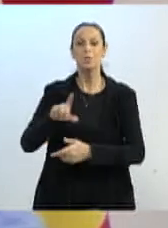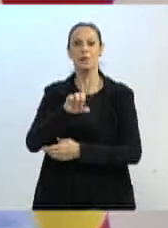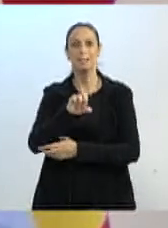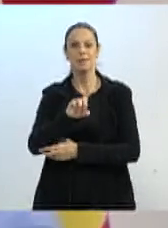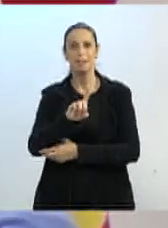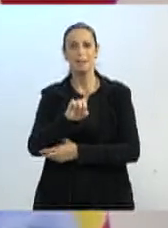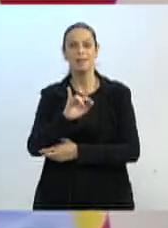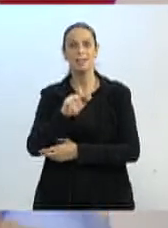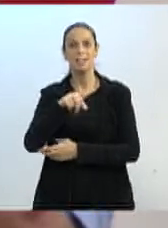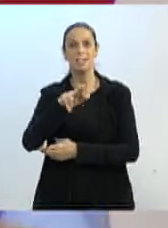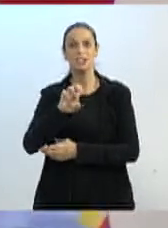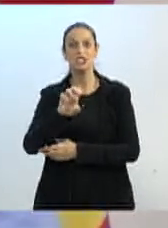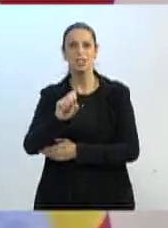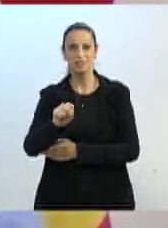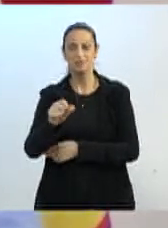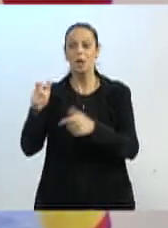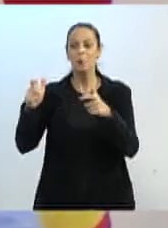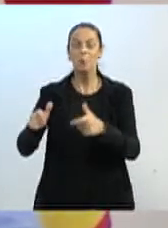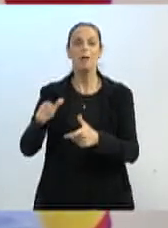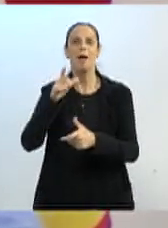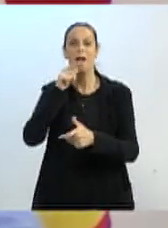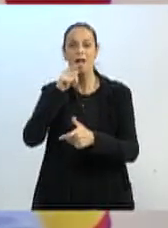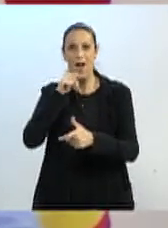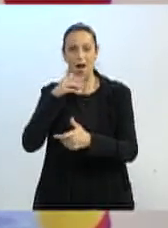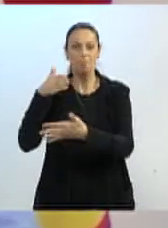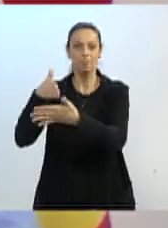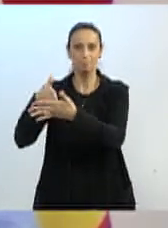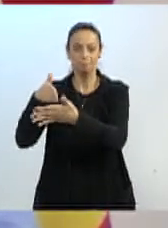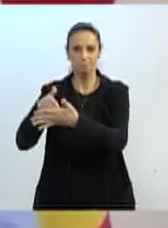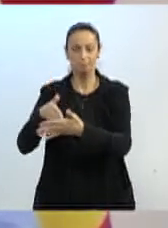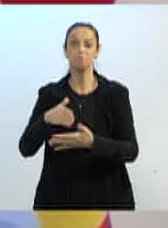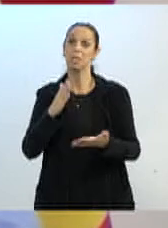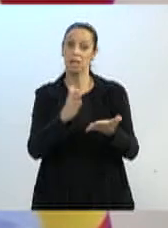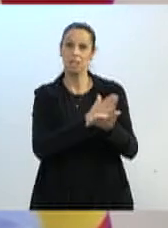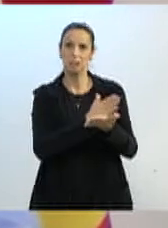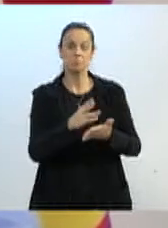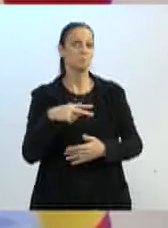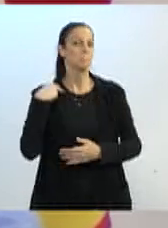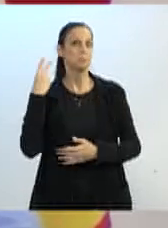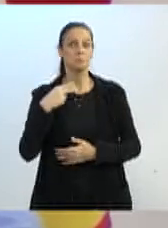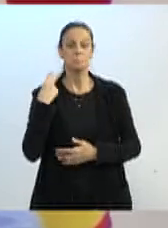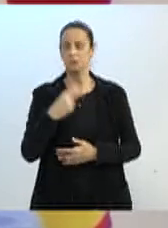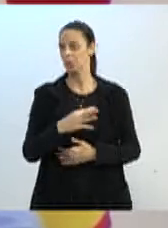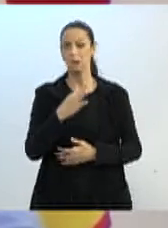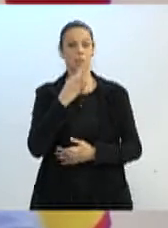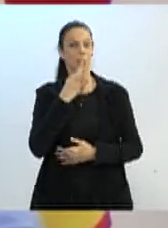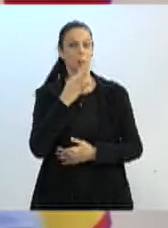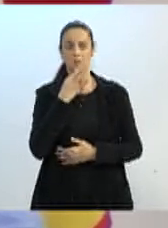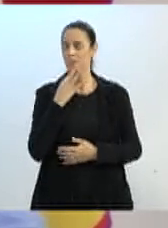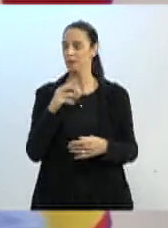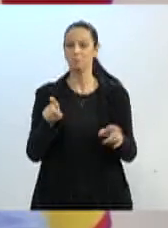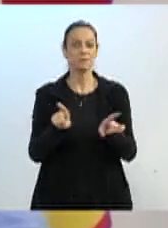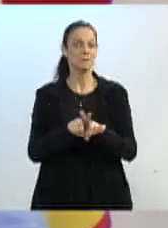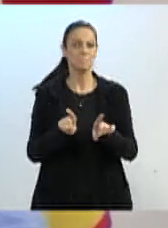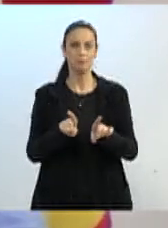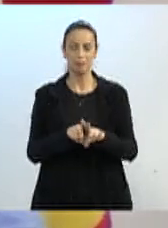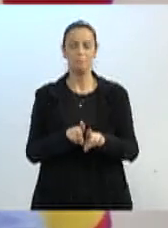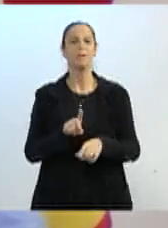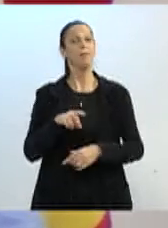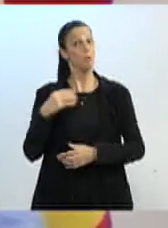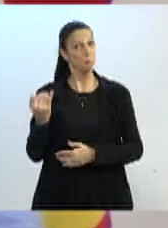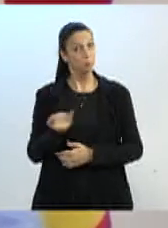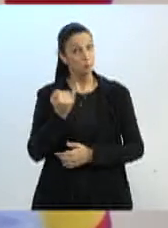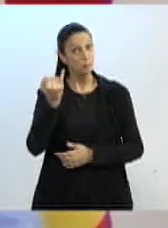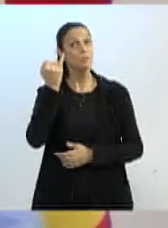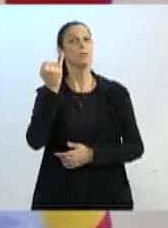eu creio que não sou eu mas algumas alguns vereadores que fazem parte dessa frente parlamentar será importante